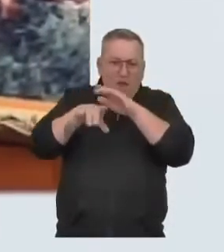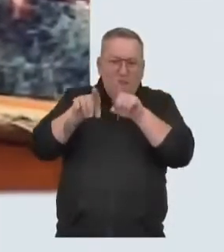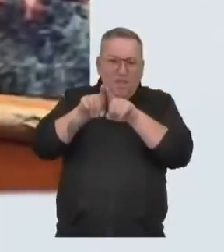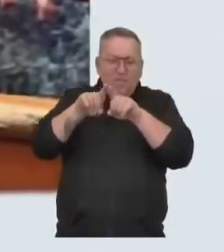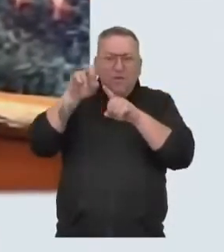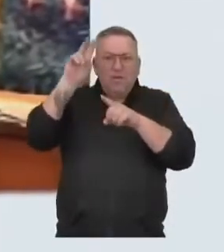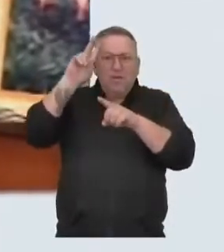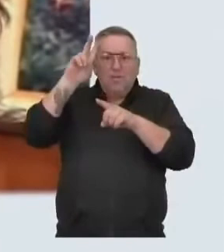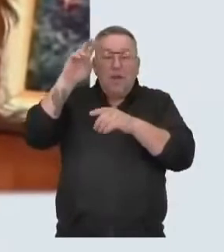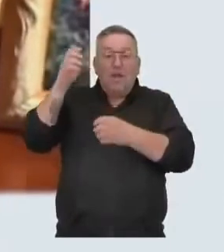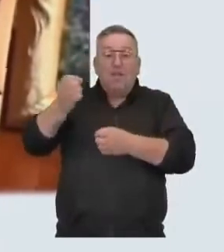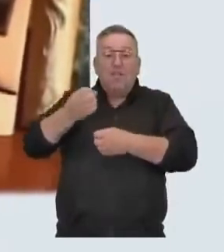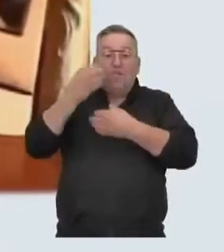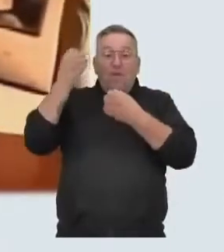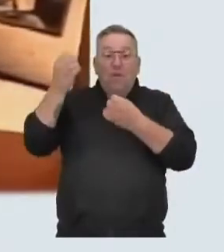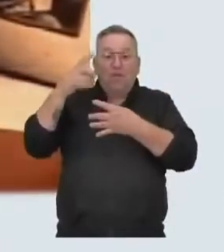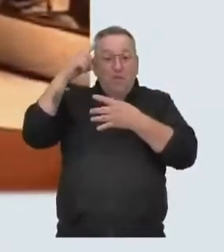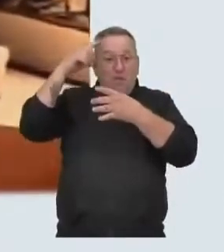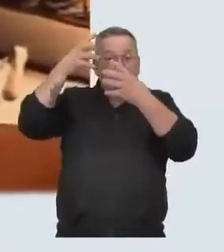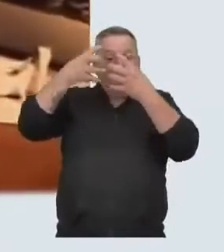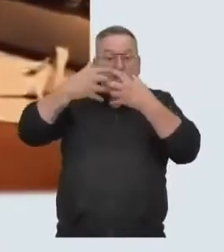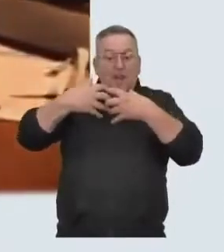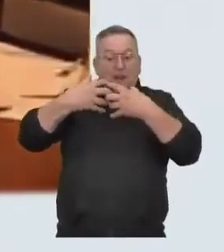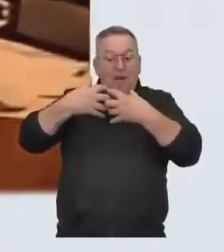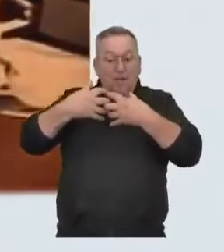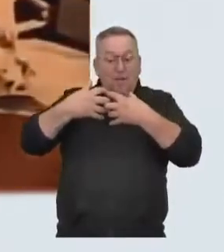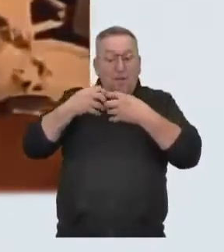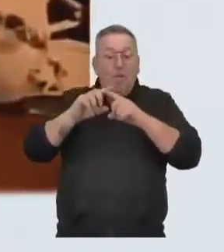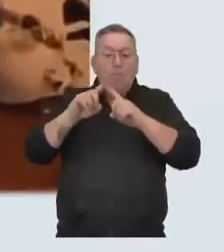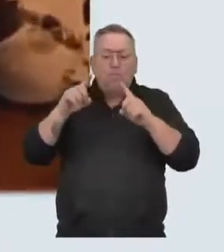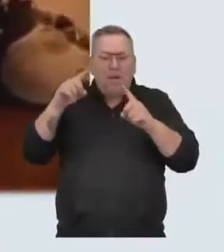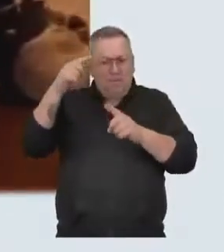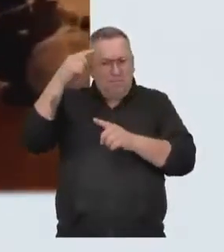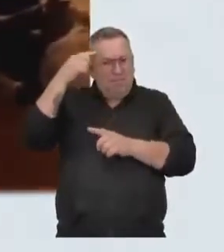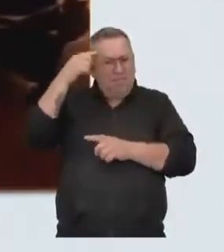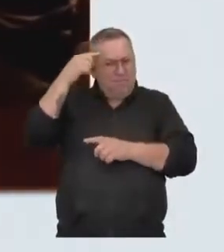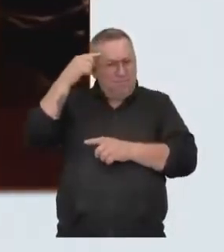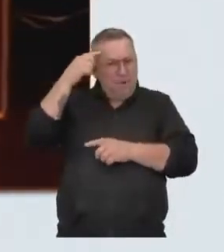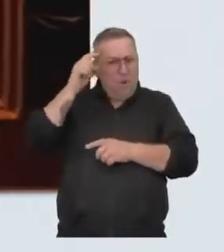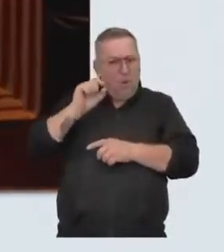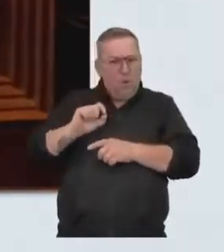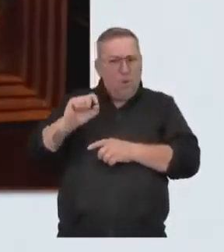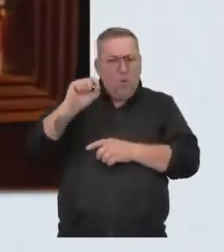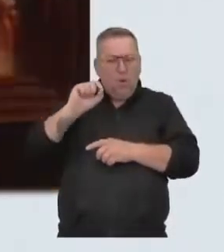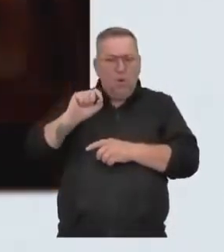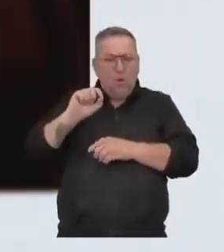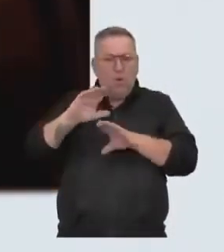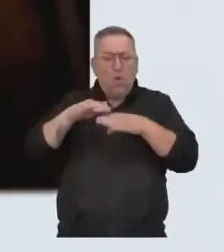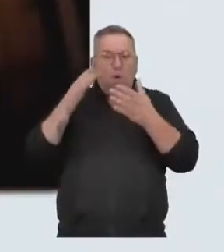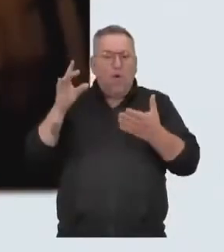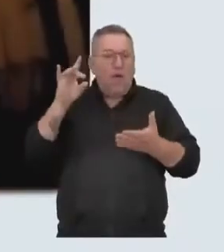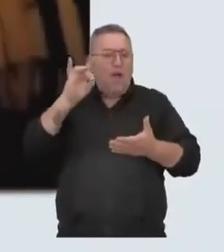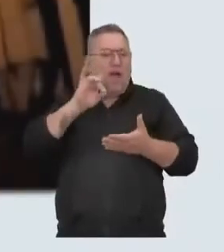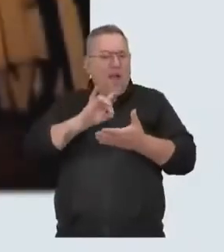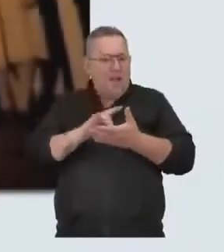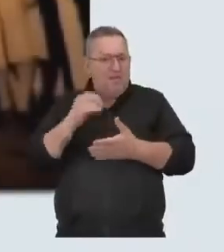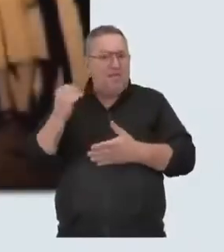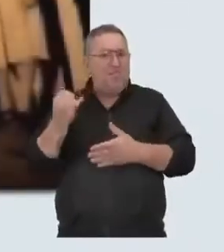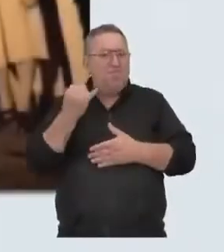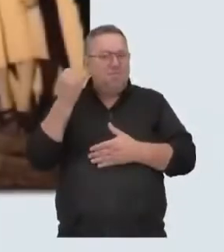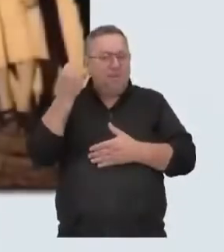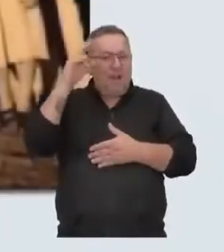recuperar informações no nosso cérebro. Mas você já parou para pensar qual é a verdadeira importância